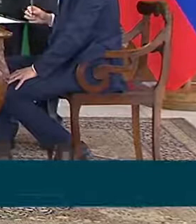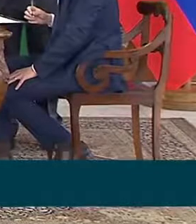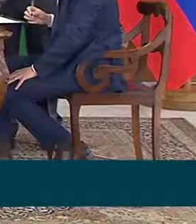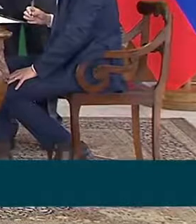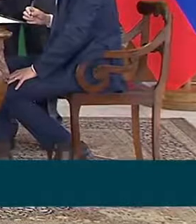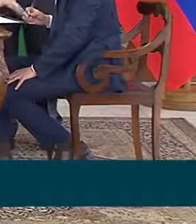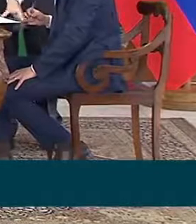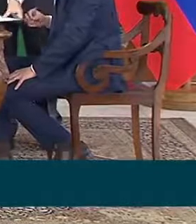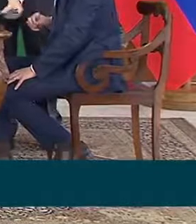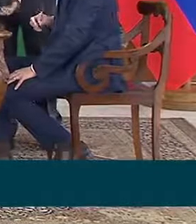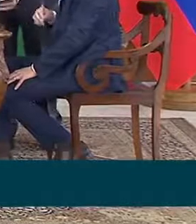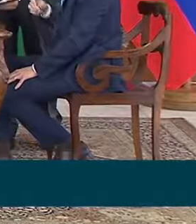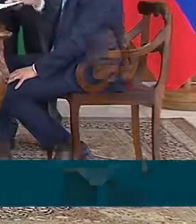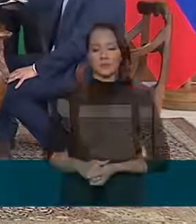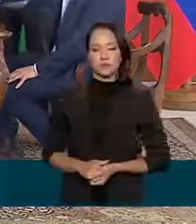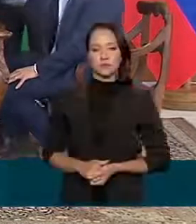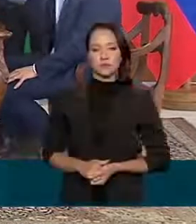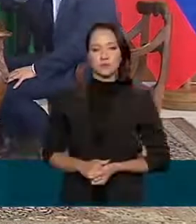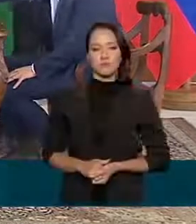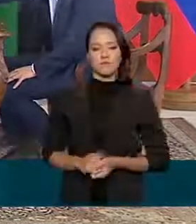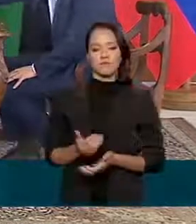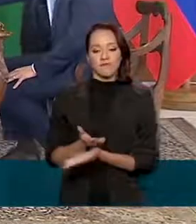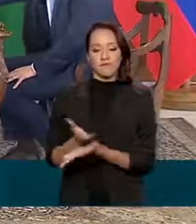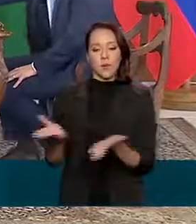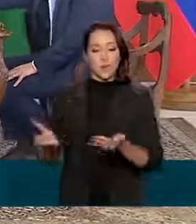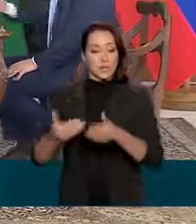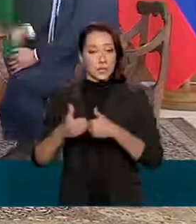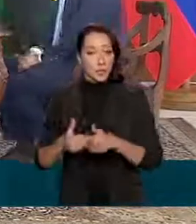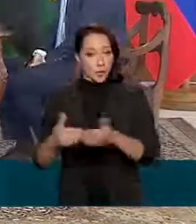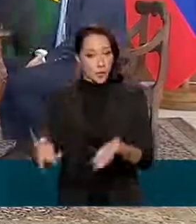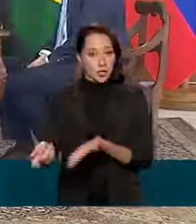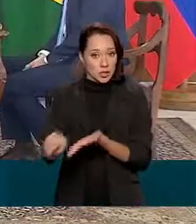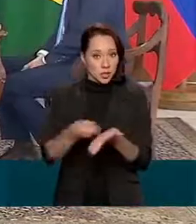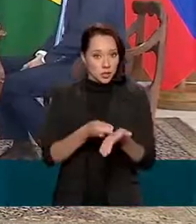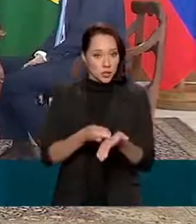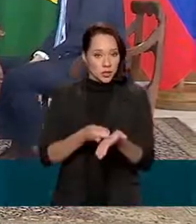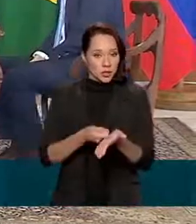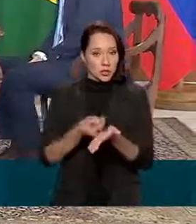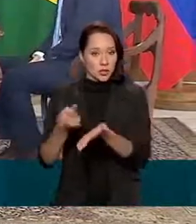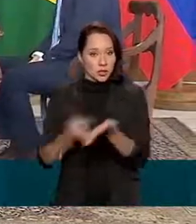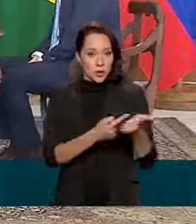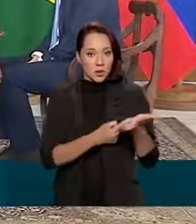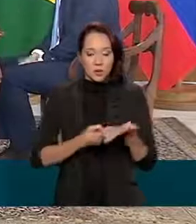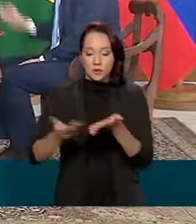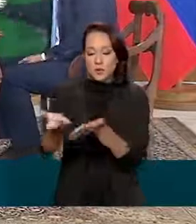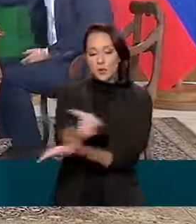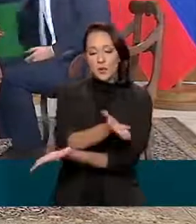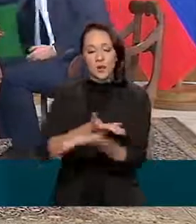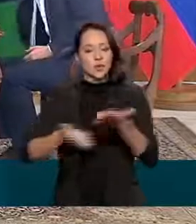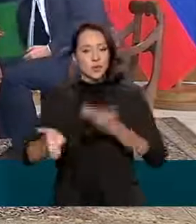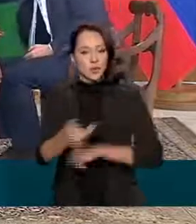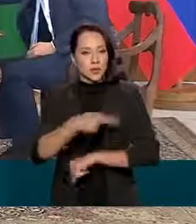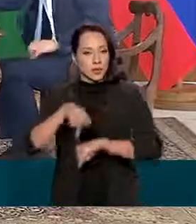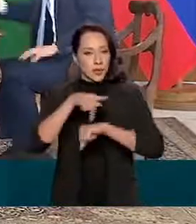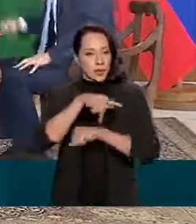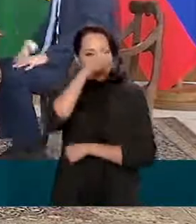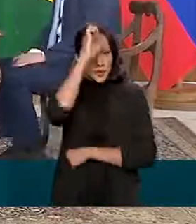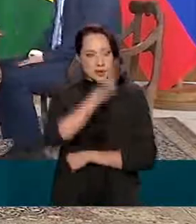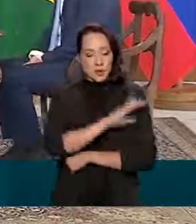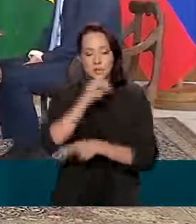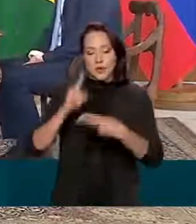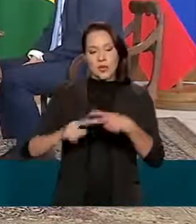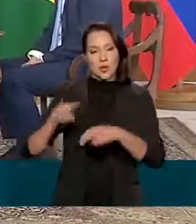e essa é portanto a cerimônia de assinatura de atos de acordos de cooperação entre Brasil e Colômbia